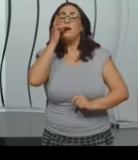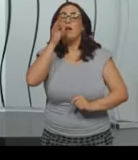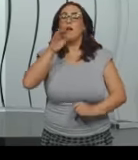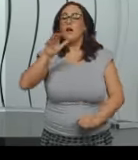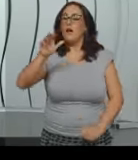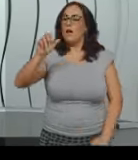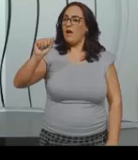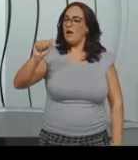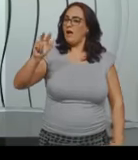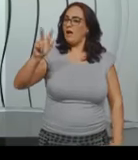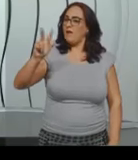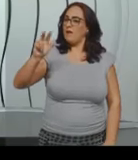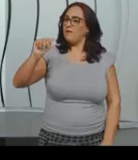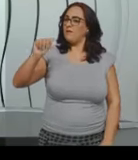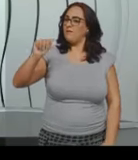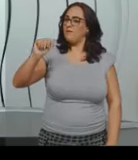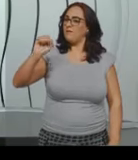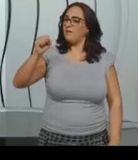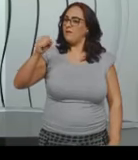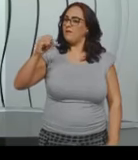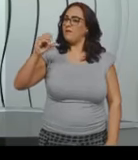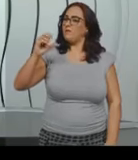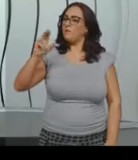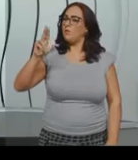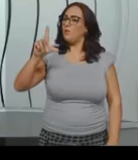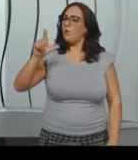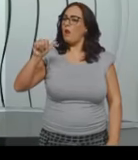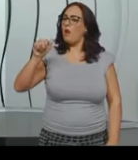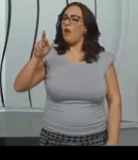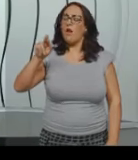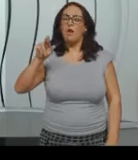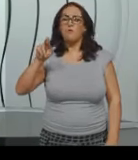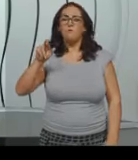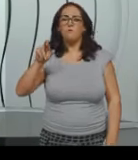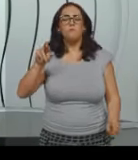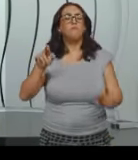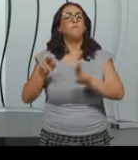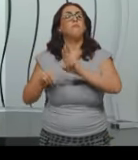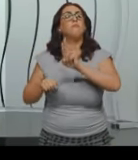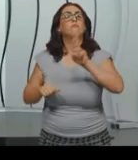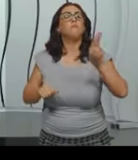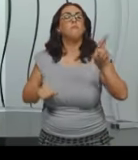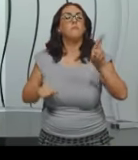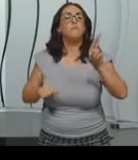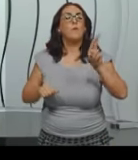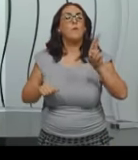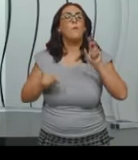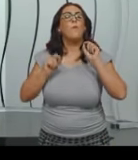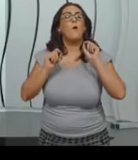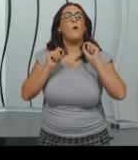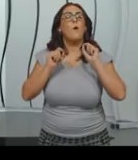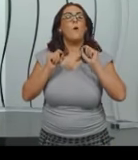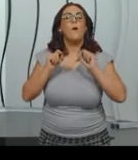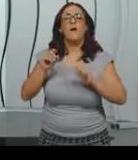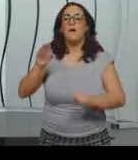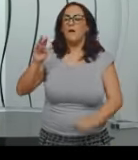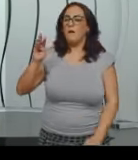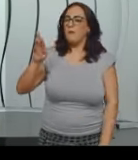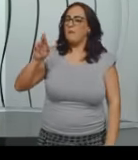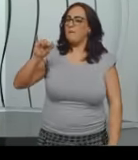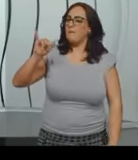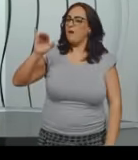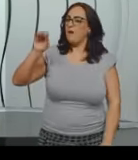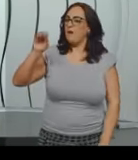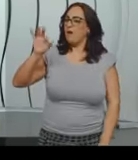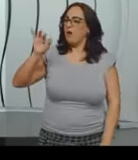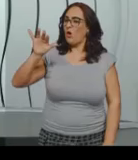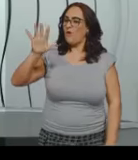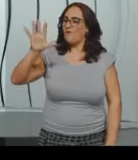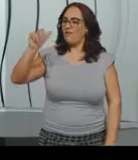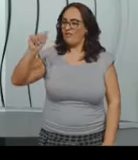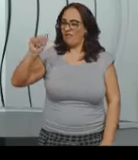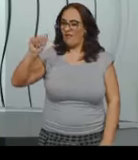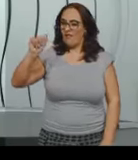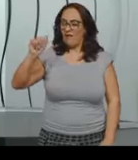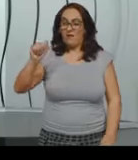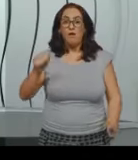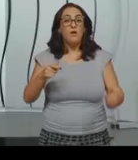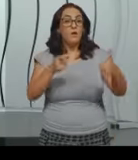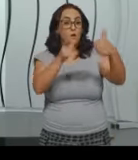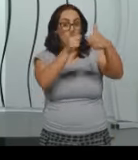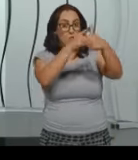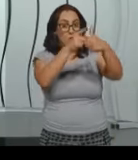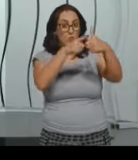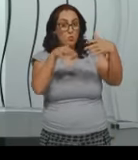conhecidas como briófitas. As briófitas, elas foram então o primeiro grupo de plantas,